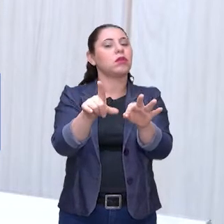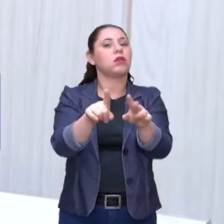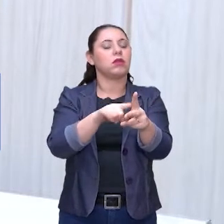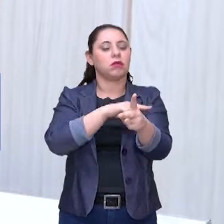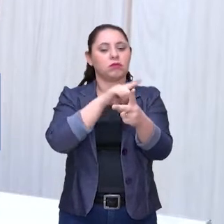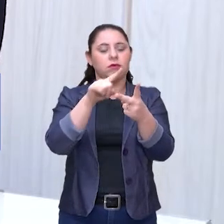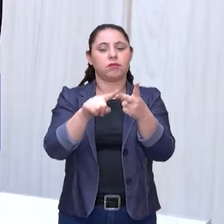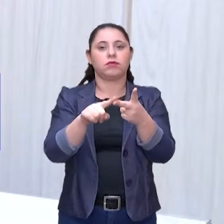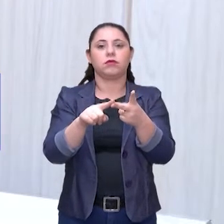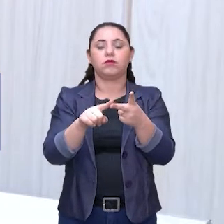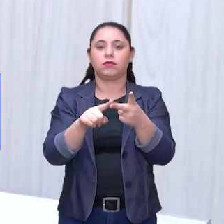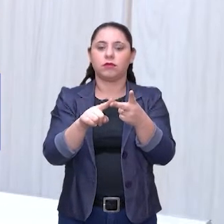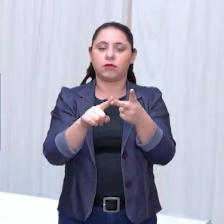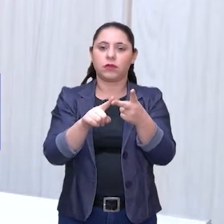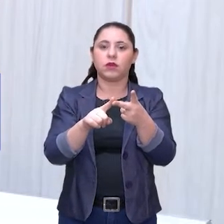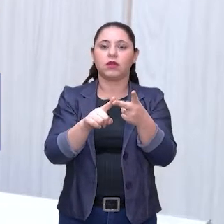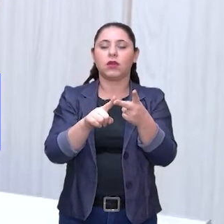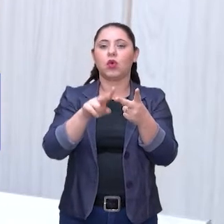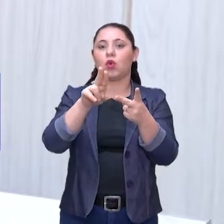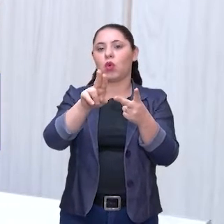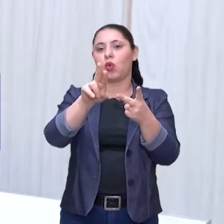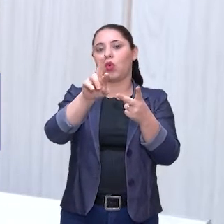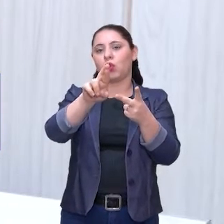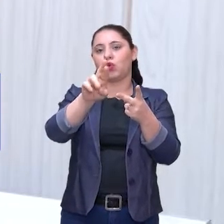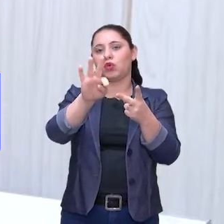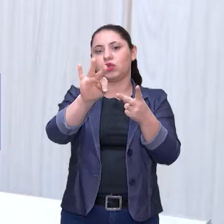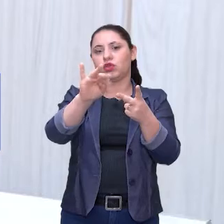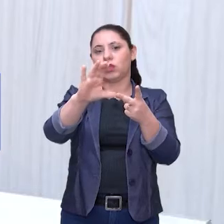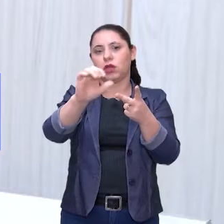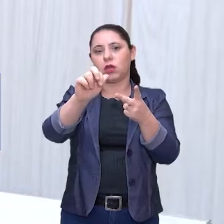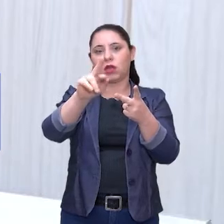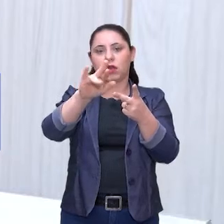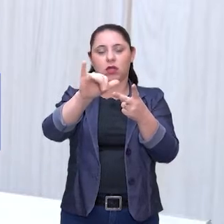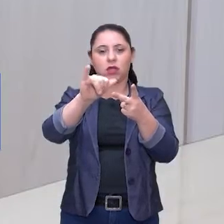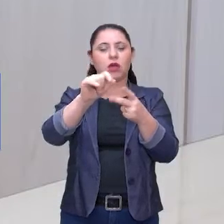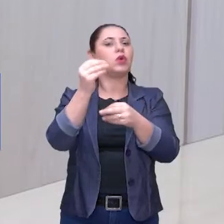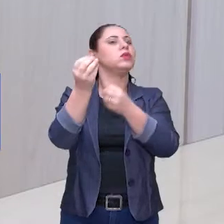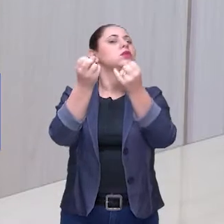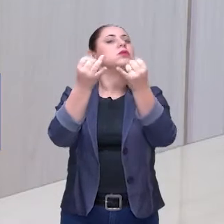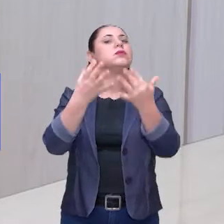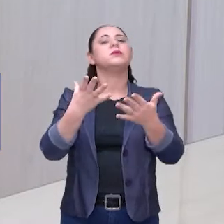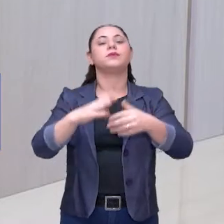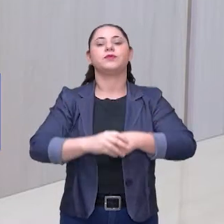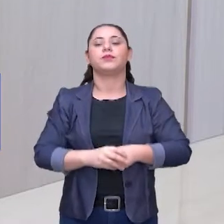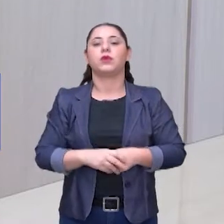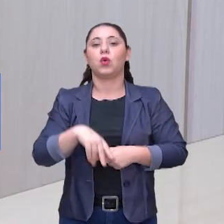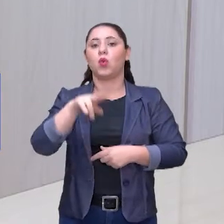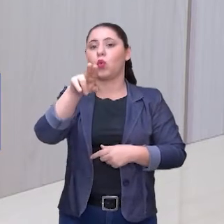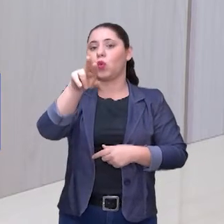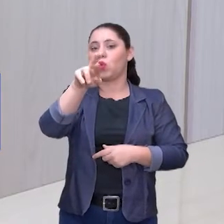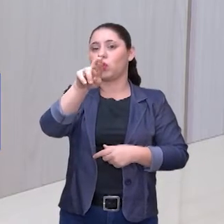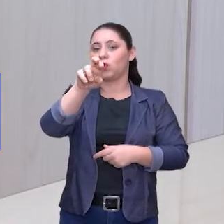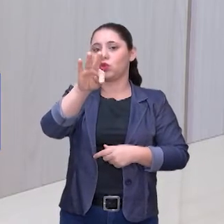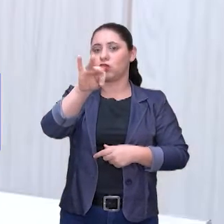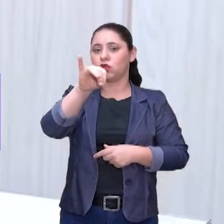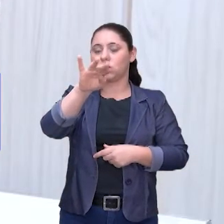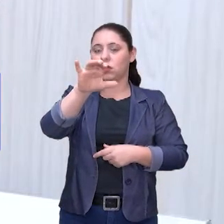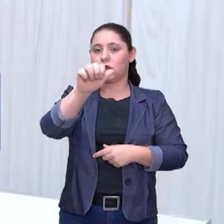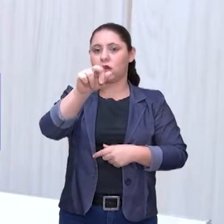imunobiológicas, né? A gente tem a urticária crônica. Como que é essa urticária? Explica pra